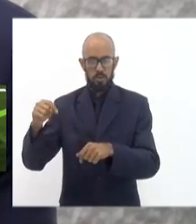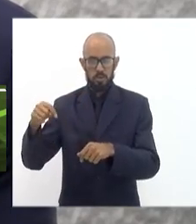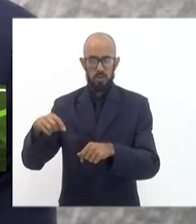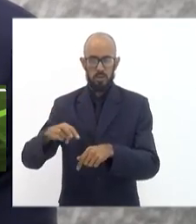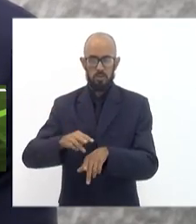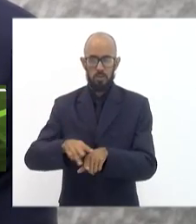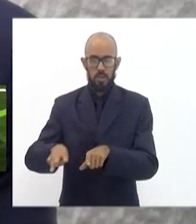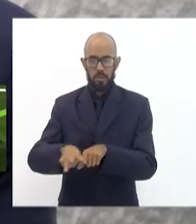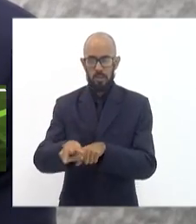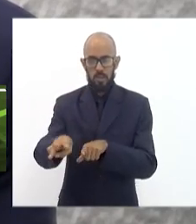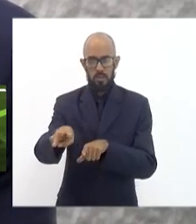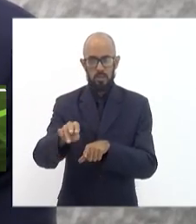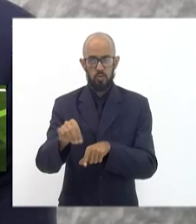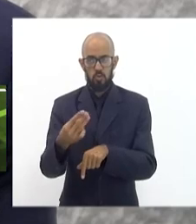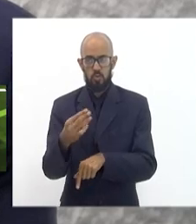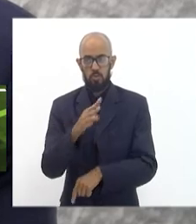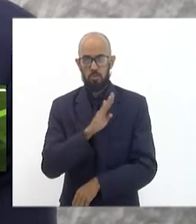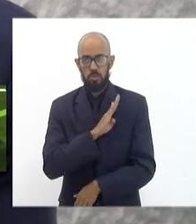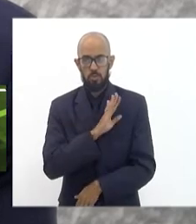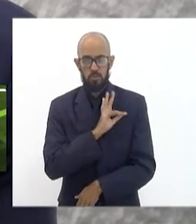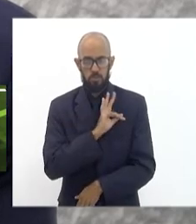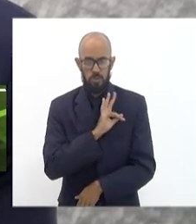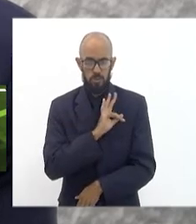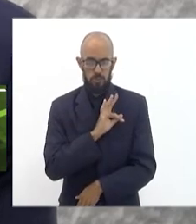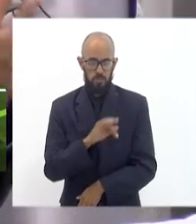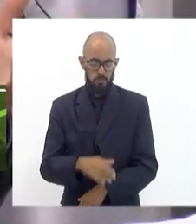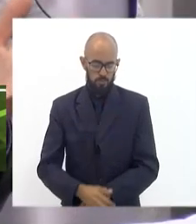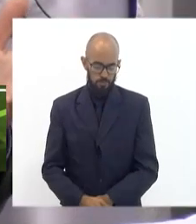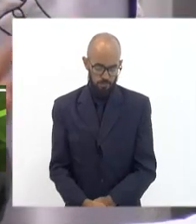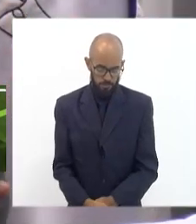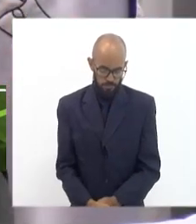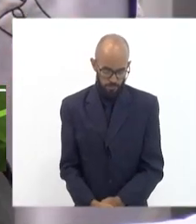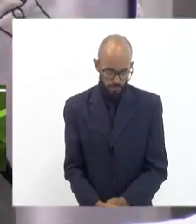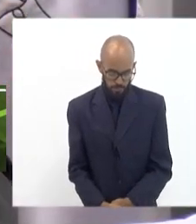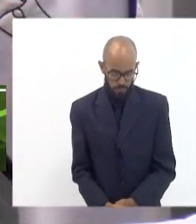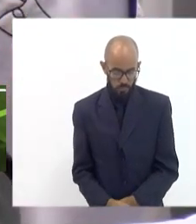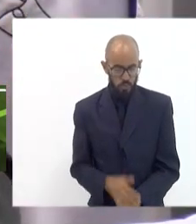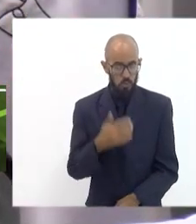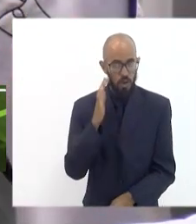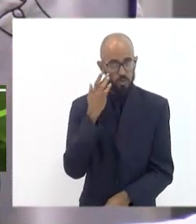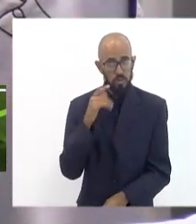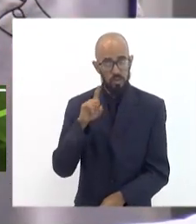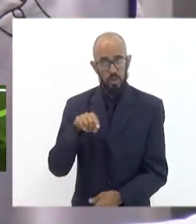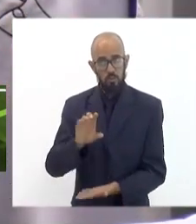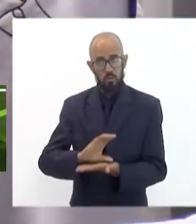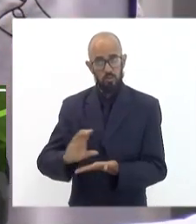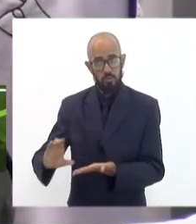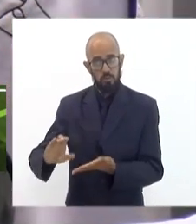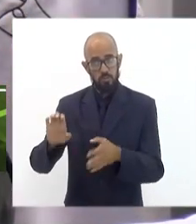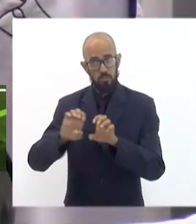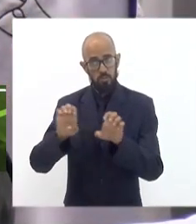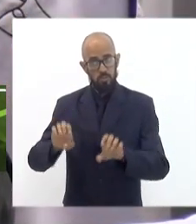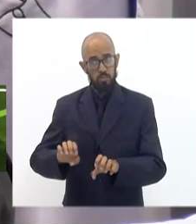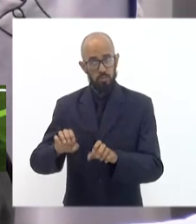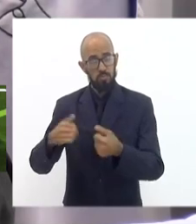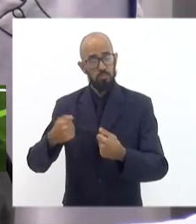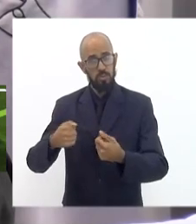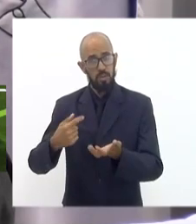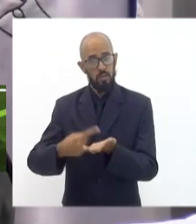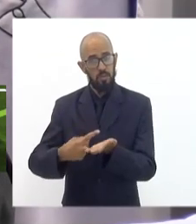Três Rios ou abaixada inf Ah e acho que esse é um investimento estruturante para estar no